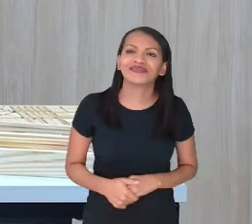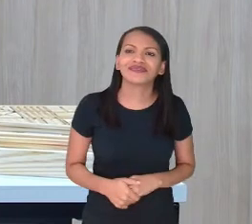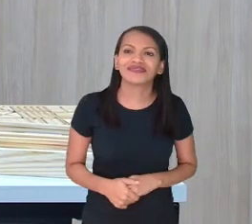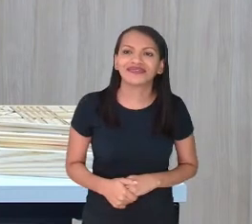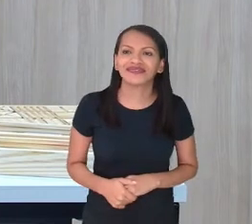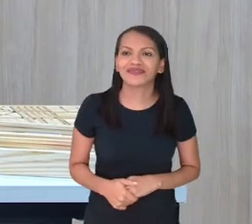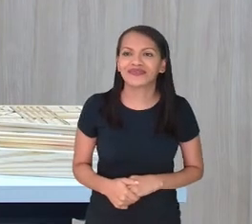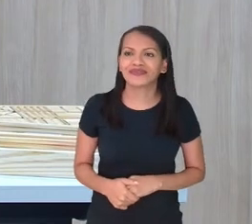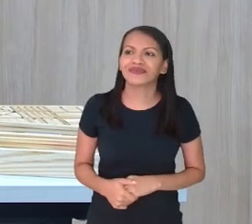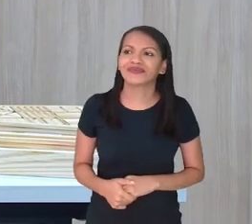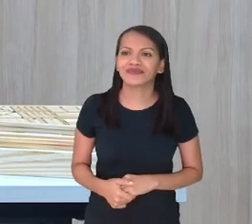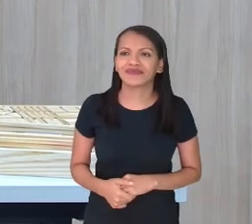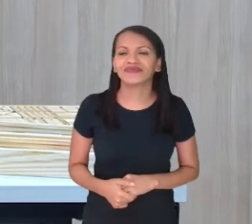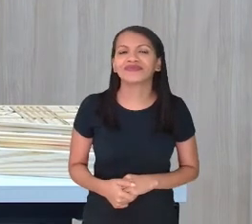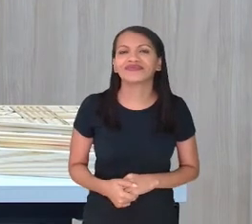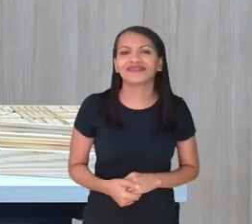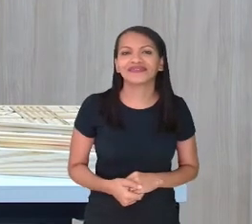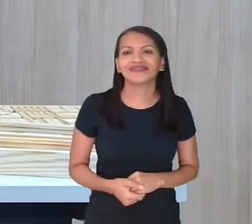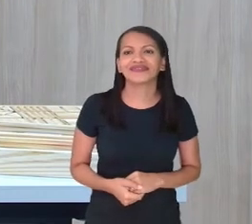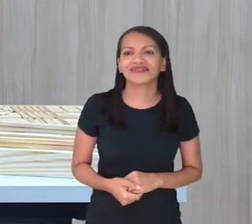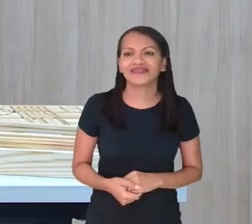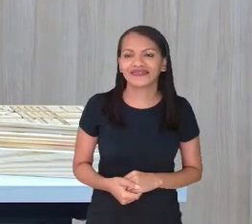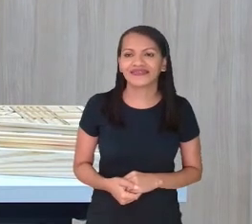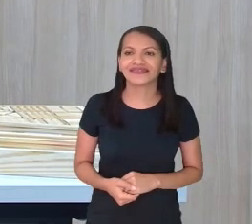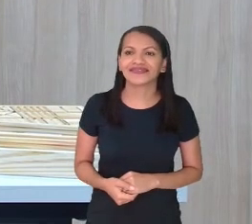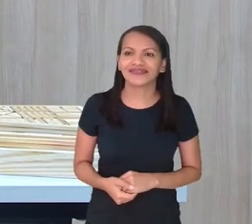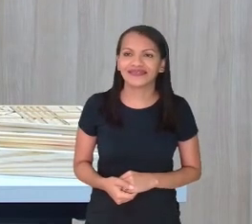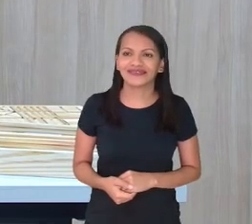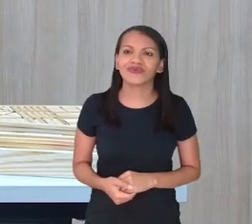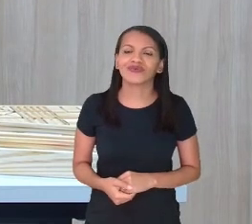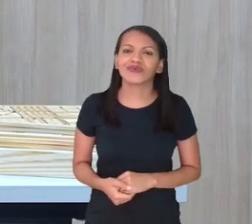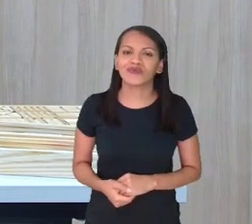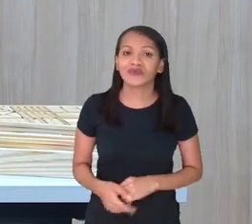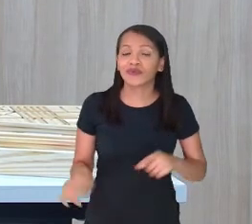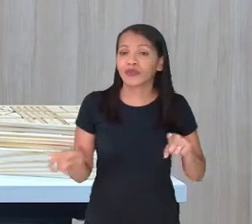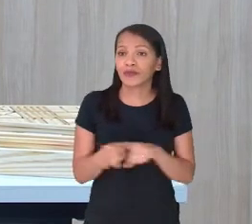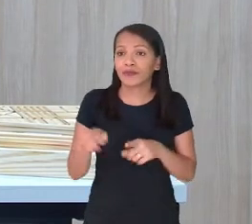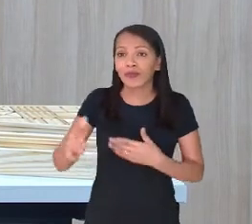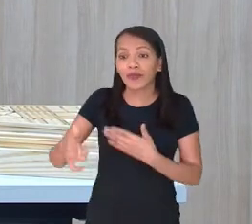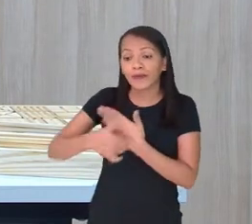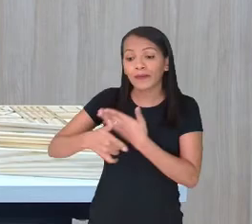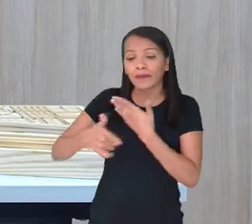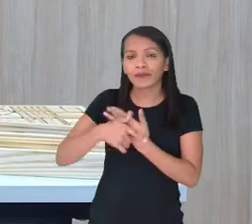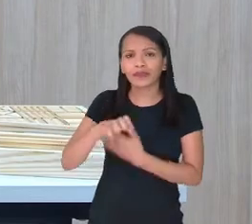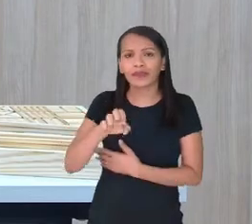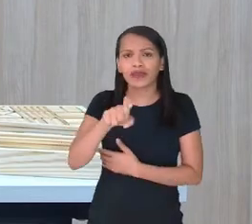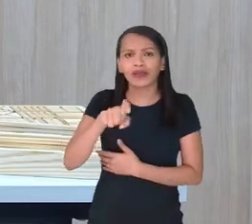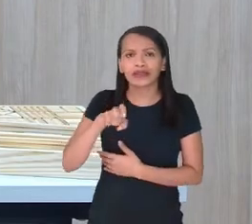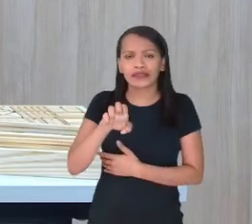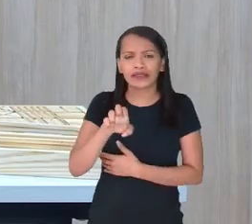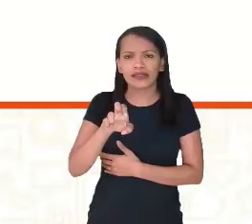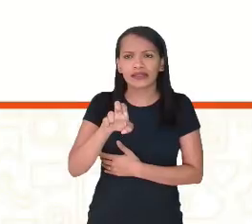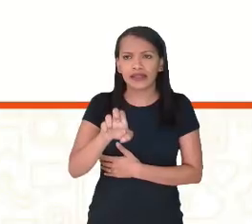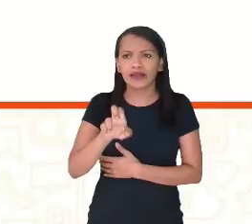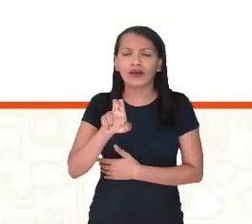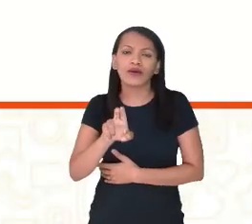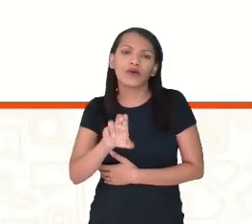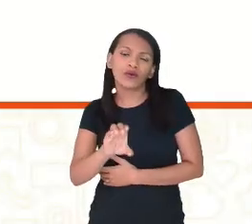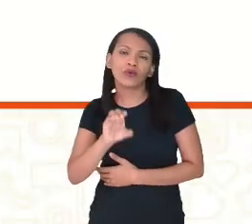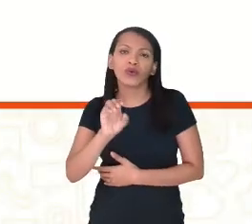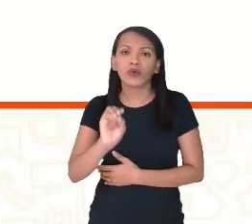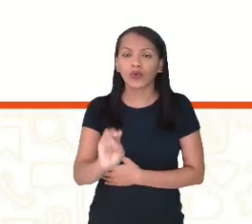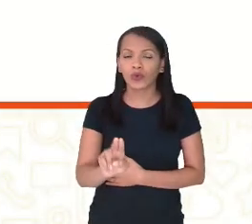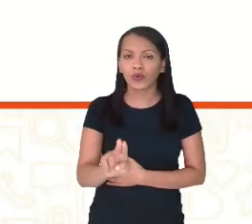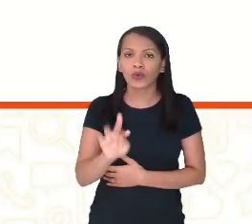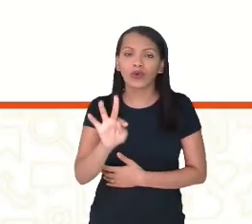Tu passa, Billy, por favor. Conação, a próxima. Funções executivas. Já as funções executivas